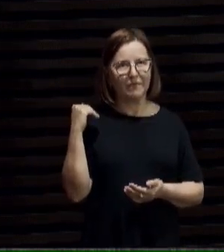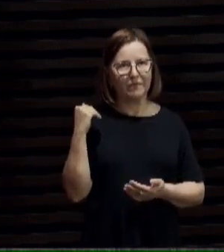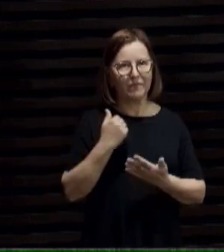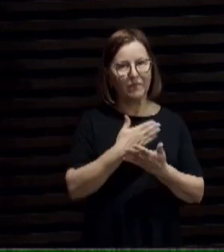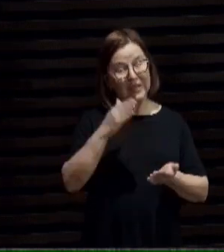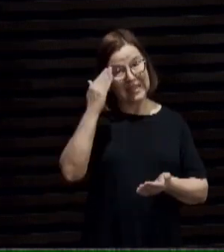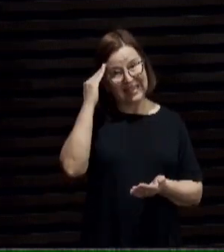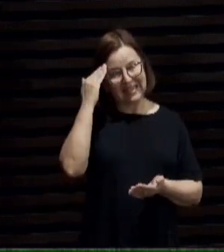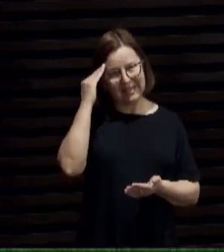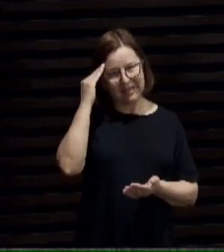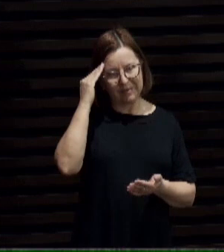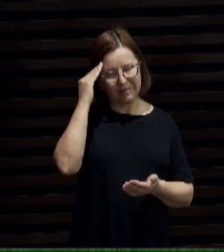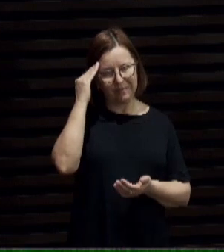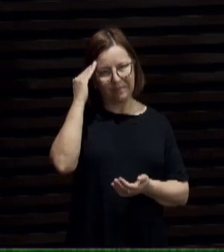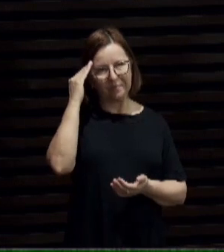que